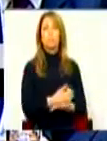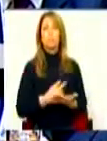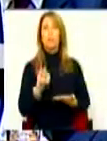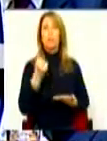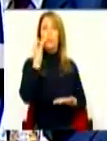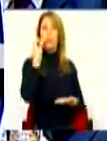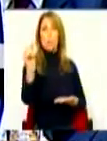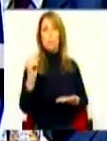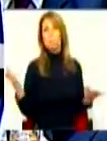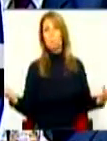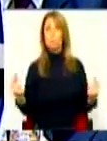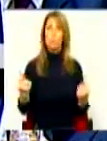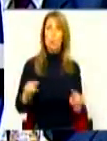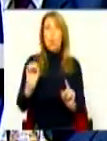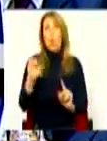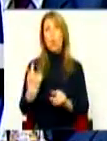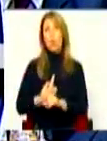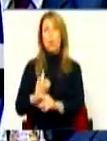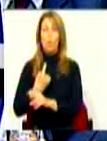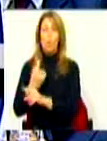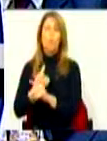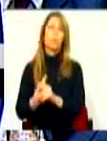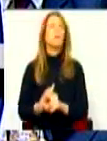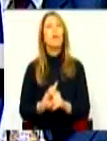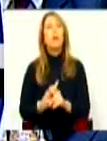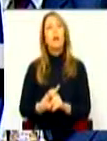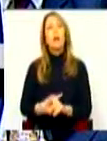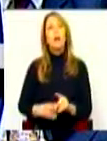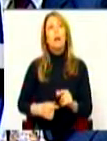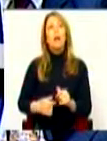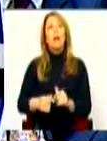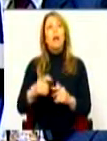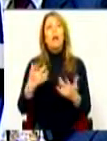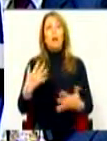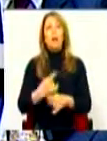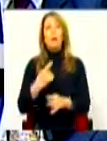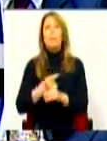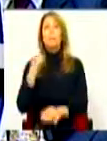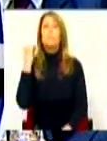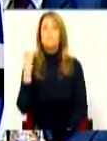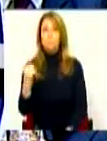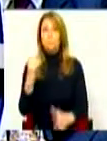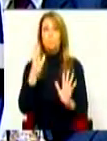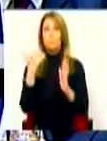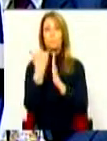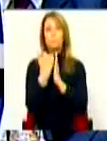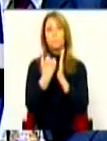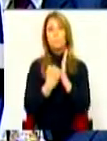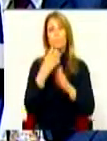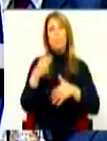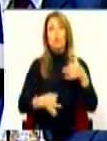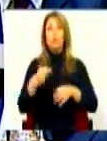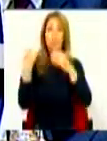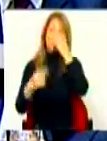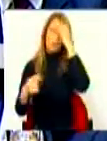financeiro ou equivalente. Pese embora a maioria das incriminações encontre já acolhimento no nosso ordenamento jurídico,